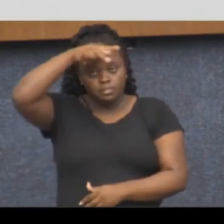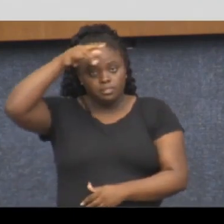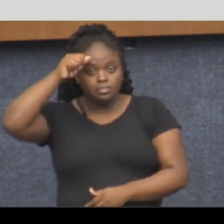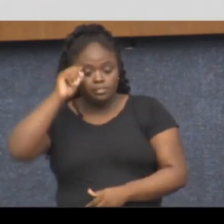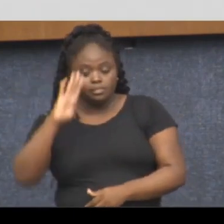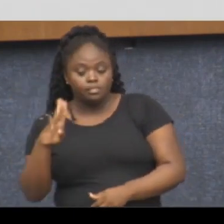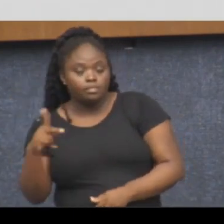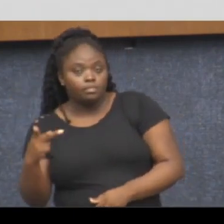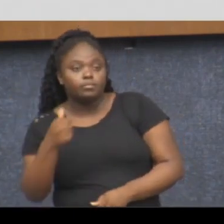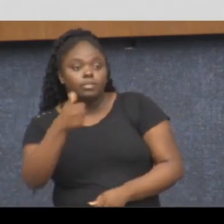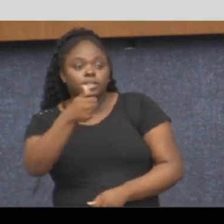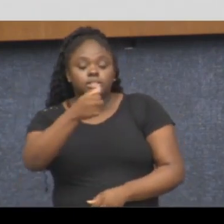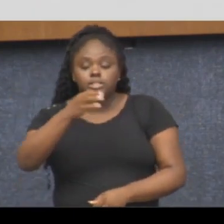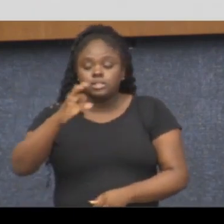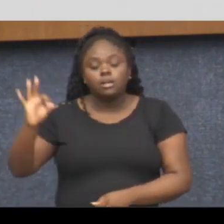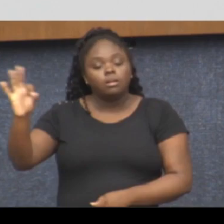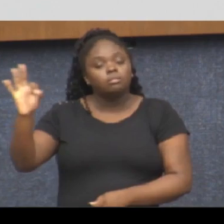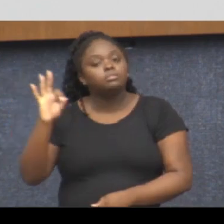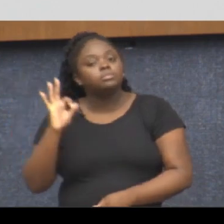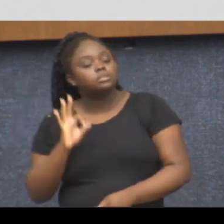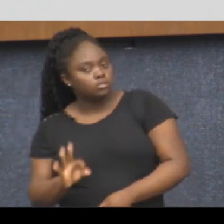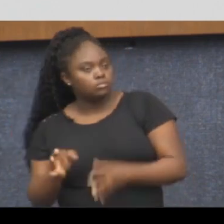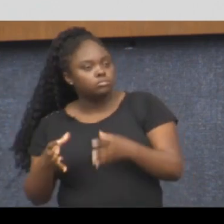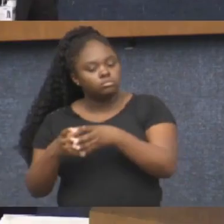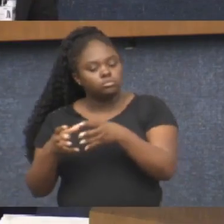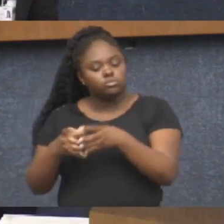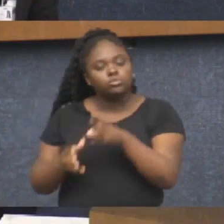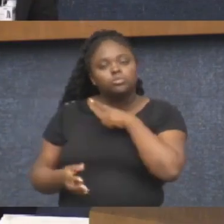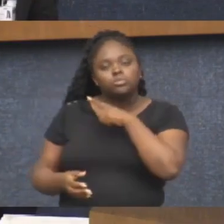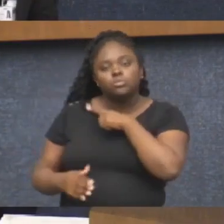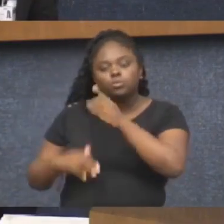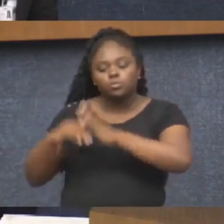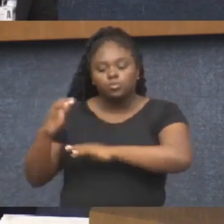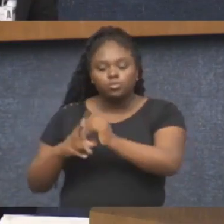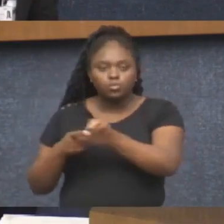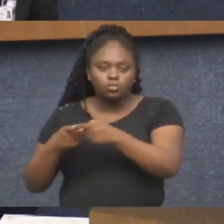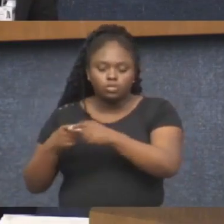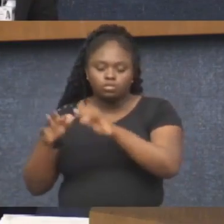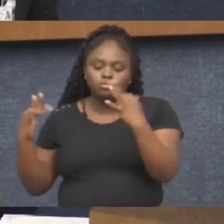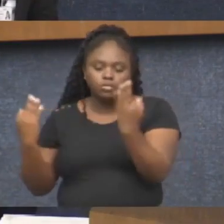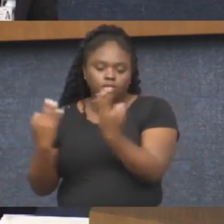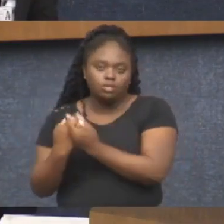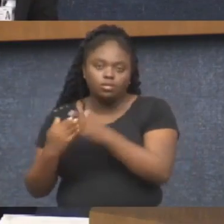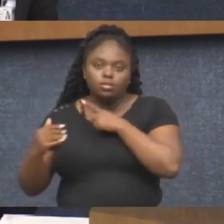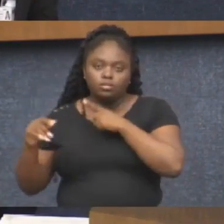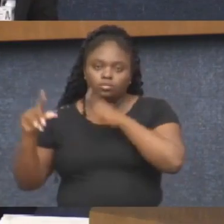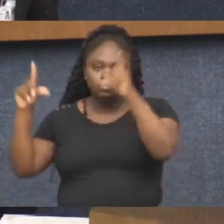Horizonte, 100% da rede, com médicos de família, eu teria uma redução de